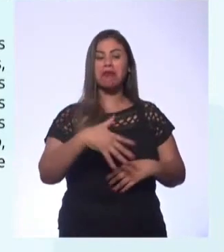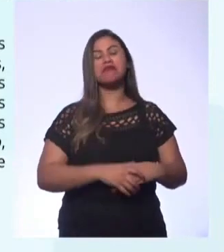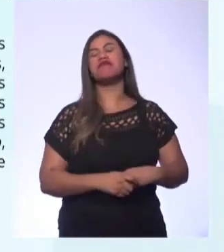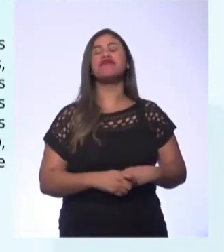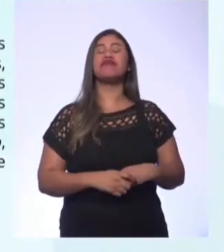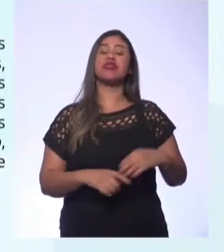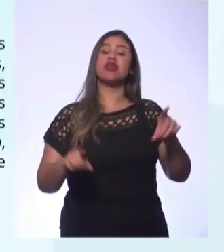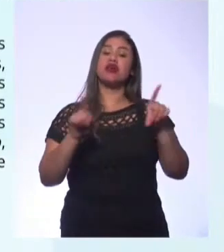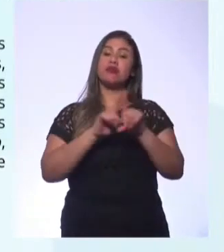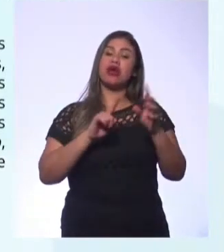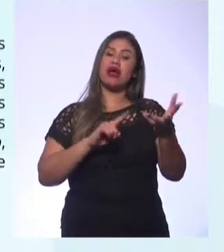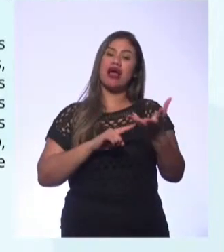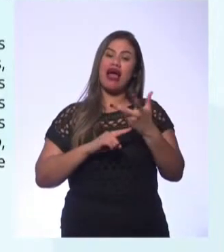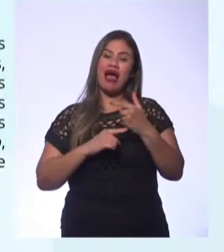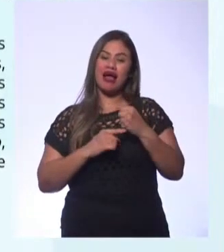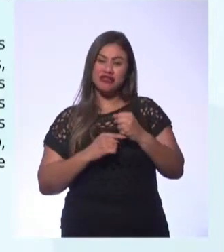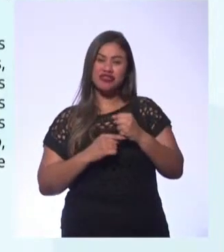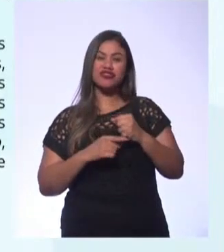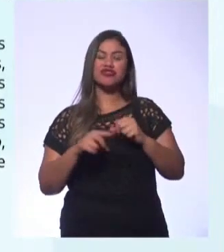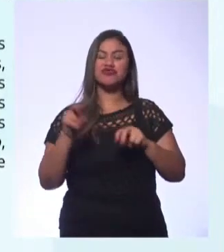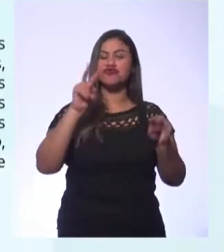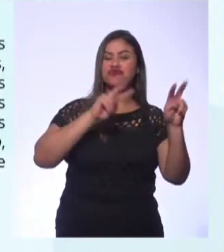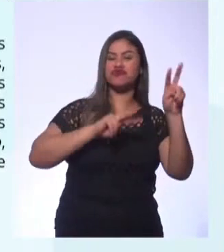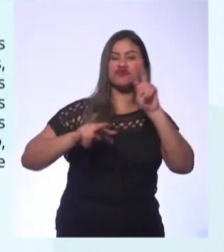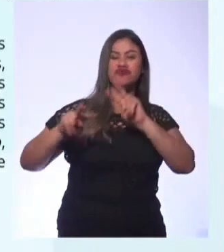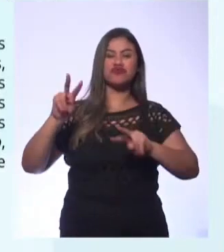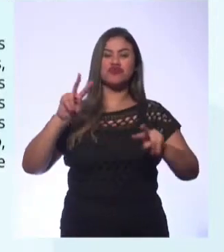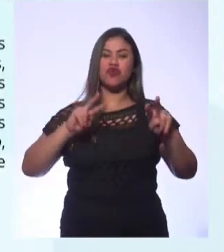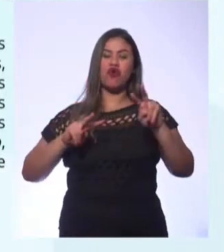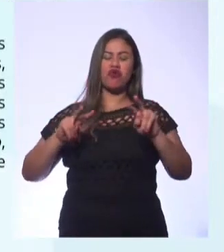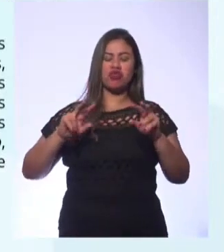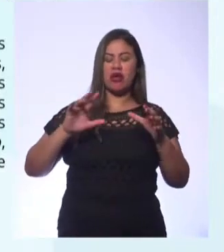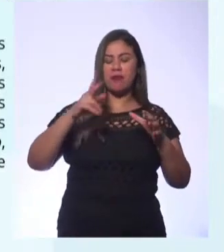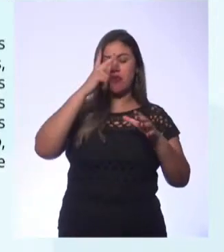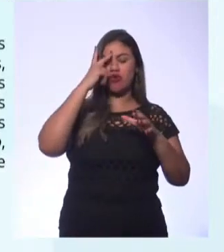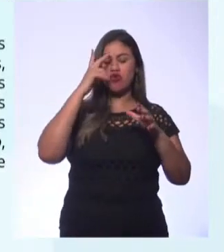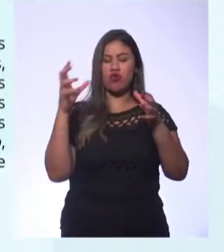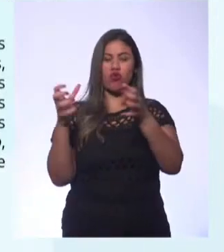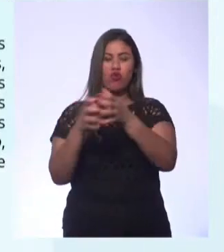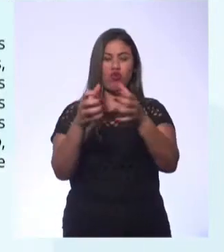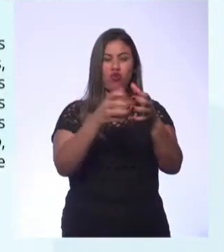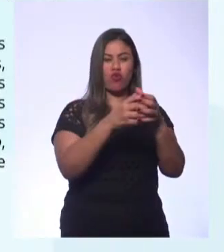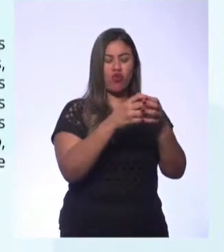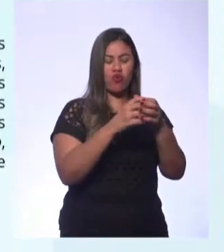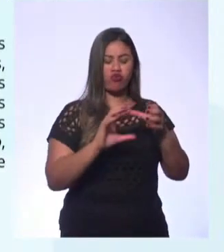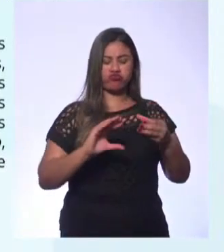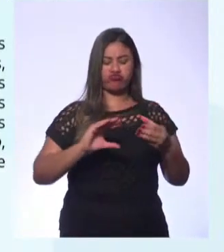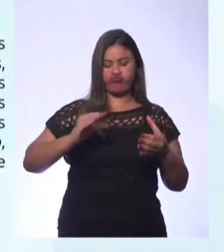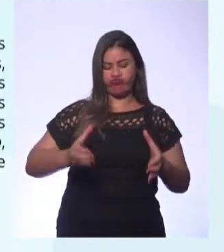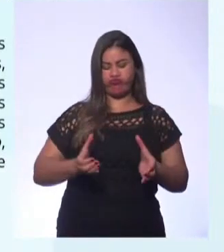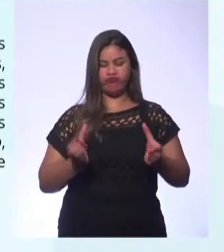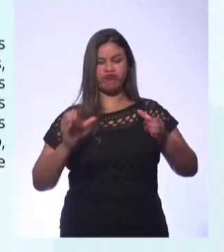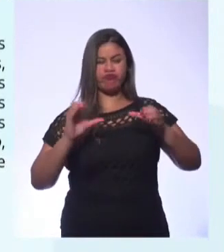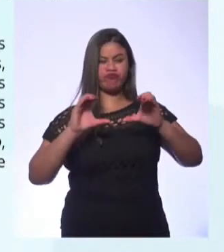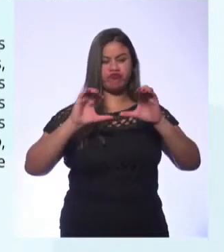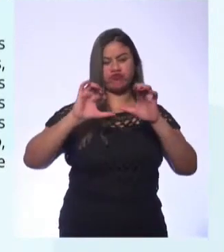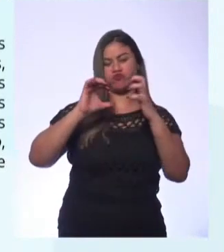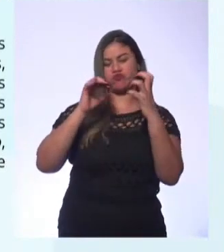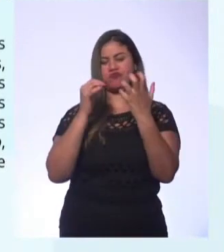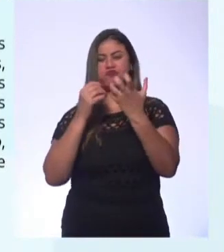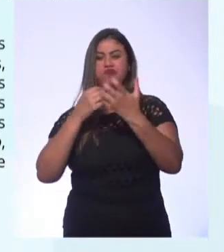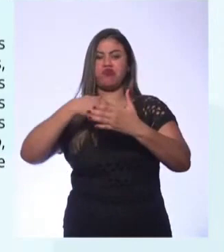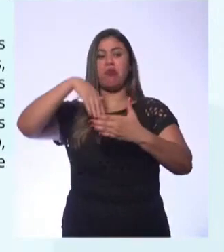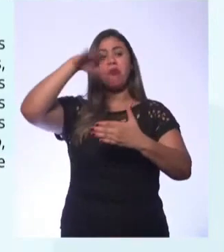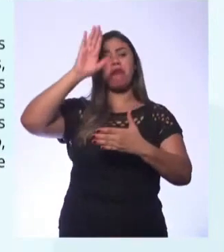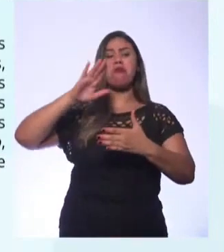da arte plástica mesmo, né, da arte visual. Escultores, aí, grupos como o Shelpa Ferro, que eles trabalham, é um coletivo enorme de